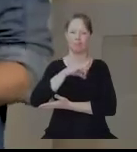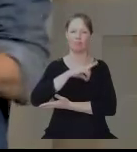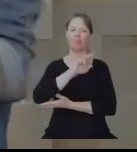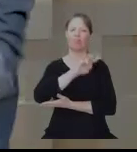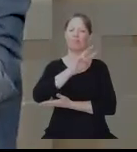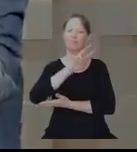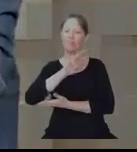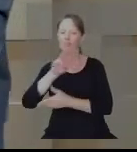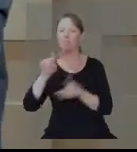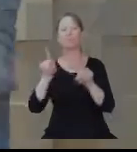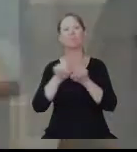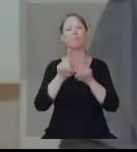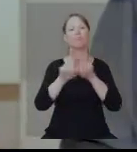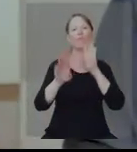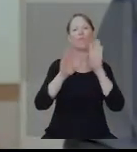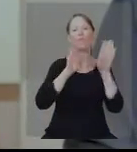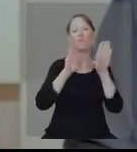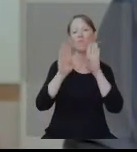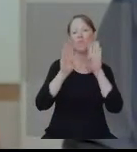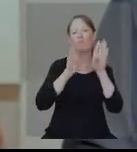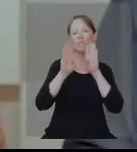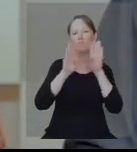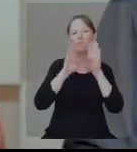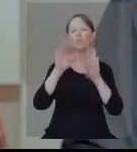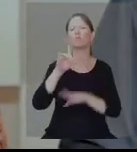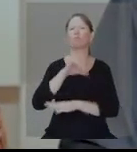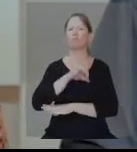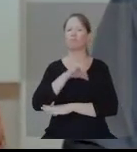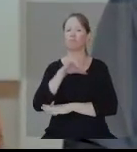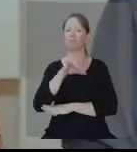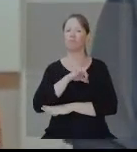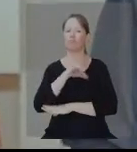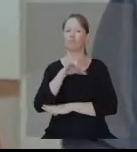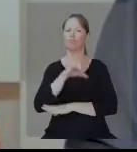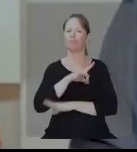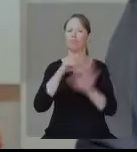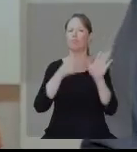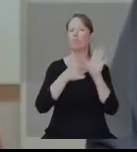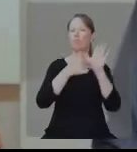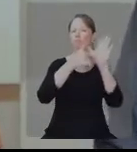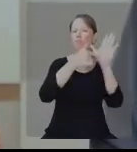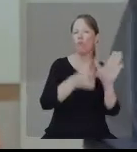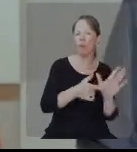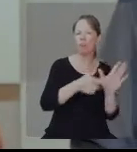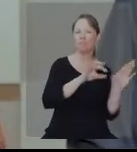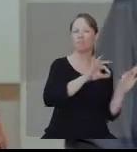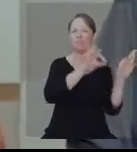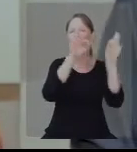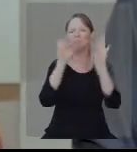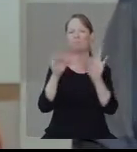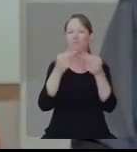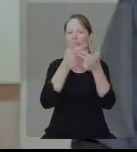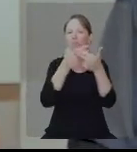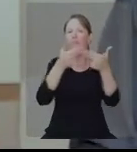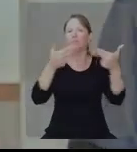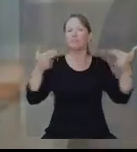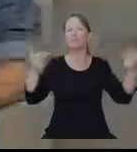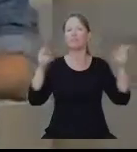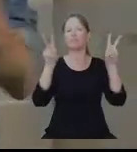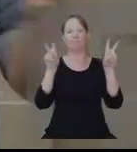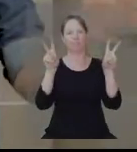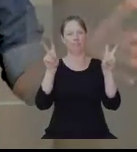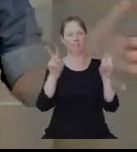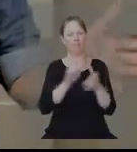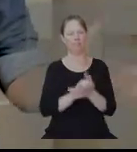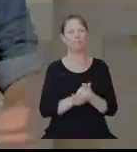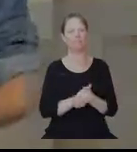radiocpt.com.br ou também pelo Facebook. É isso aí, facebook.com/radiodaiel, você confere a transmissão por live de várias programações. E